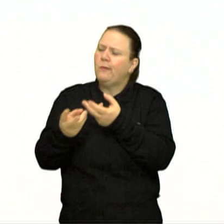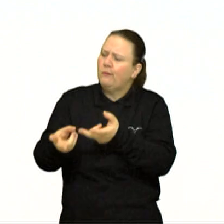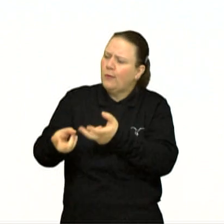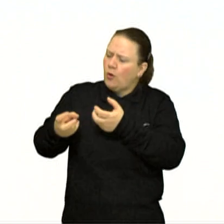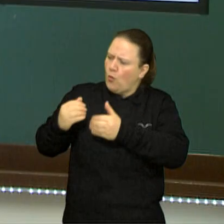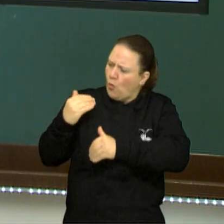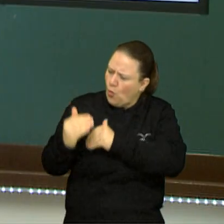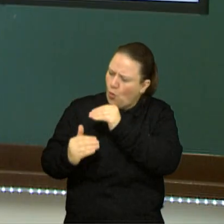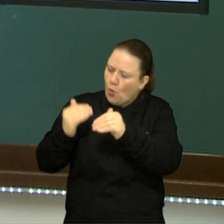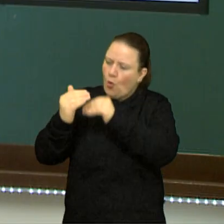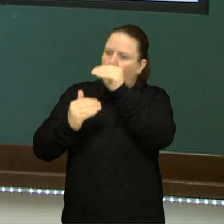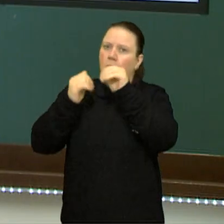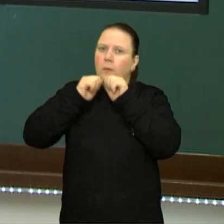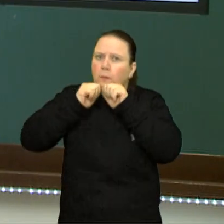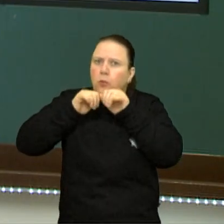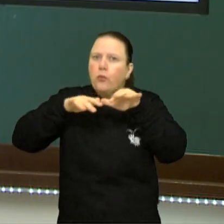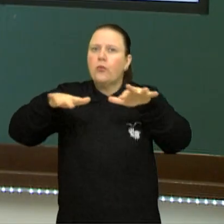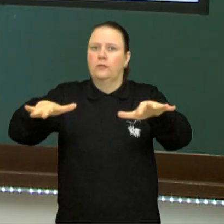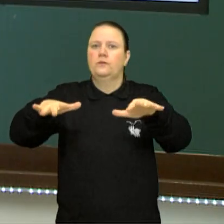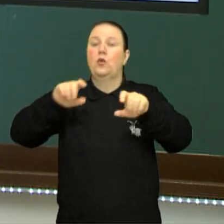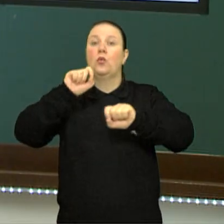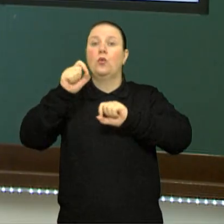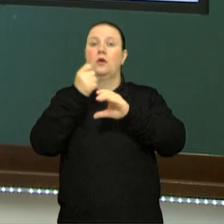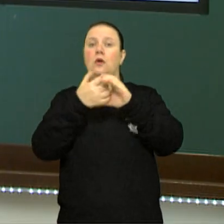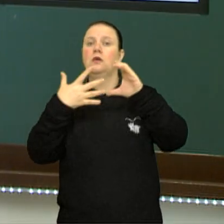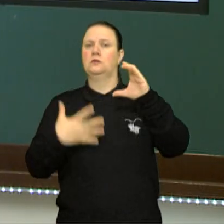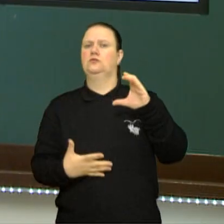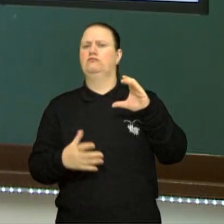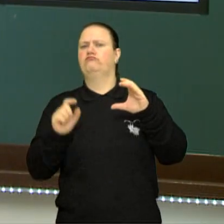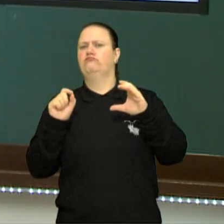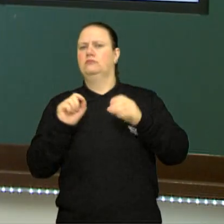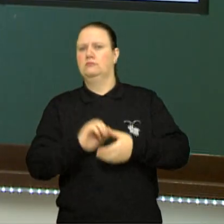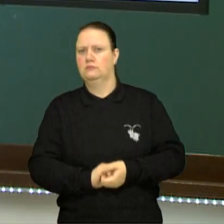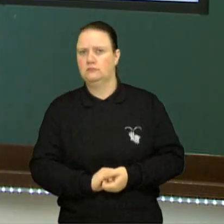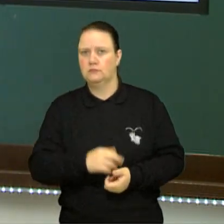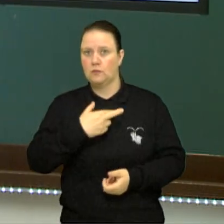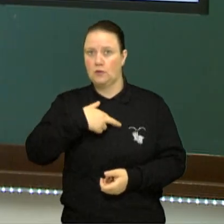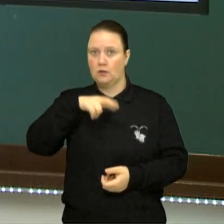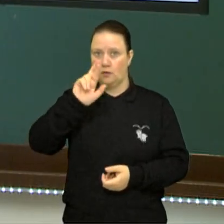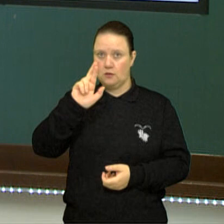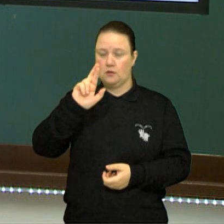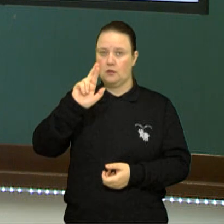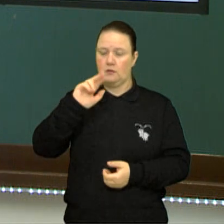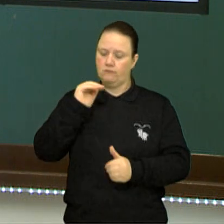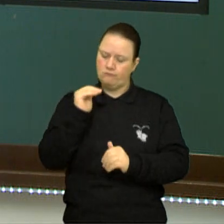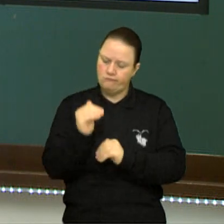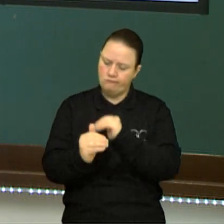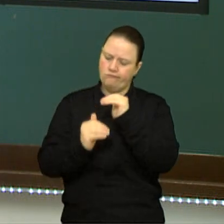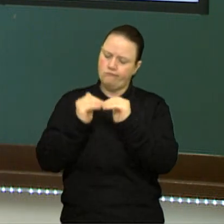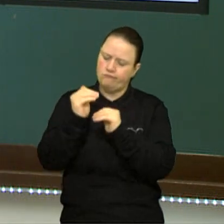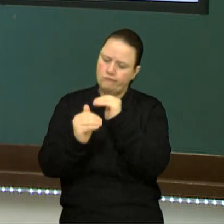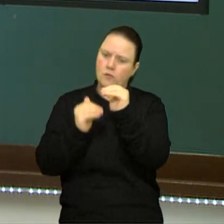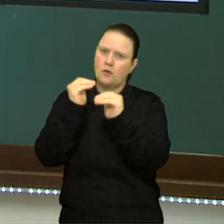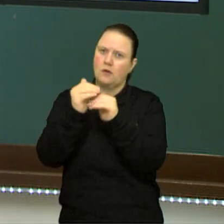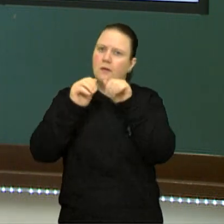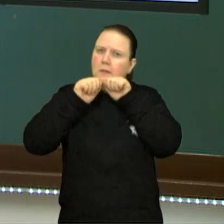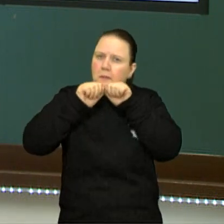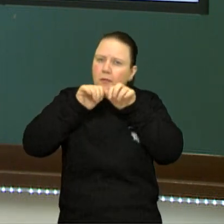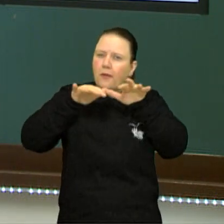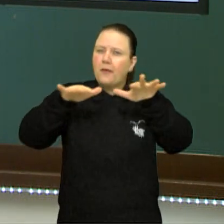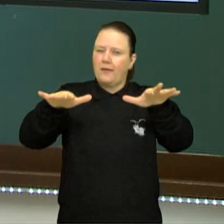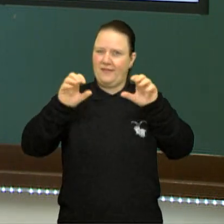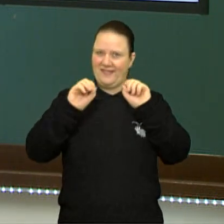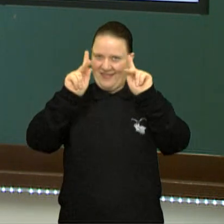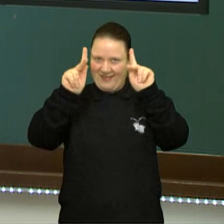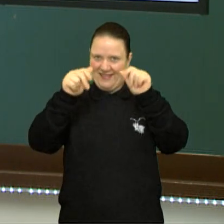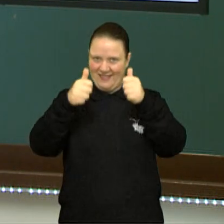do islamismo. Então, quais são as características desta religião e o processo de expansão da mesma? Beleza,